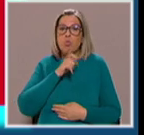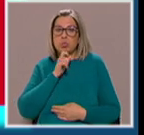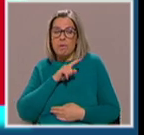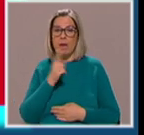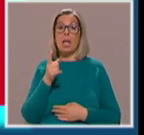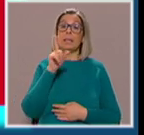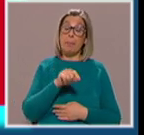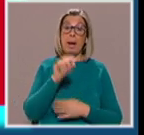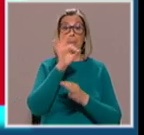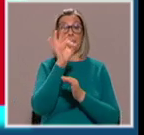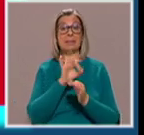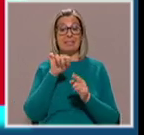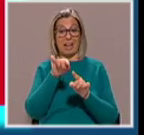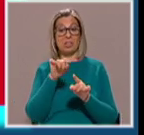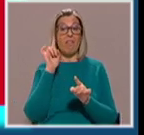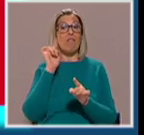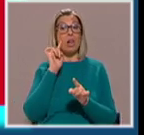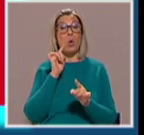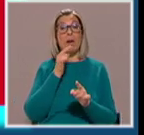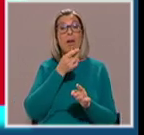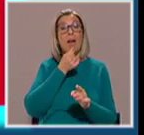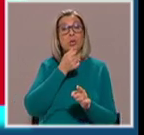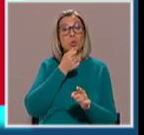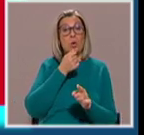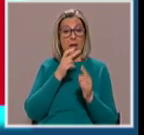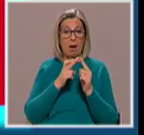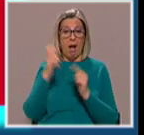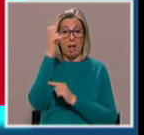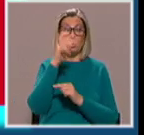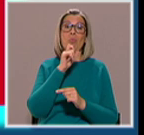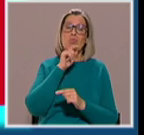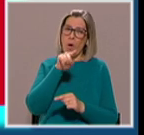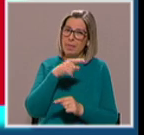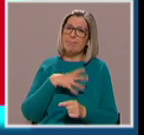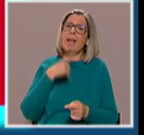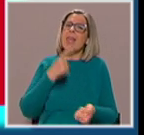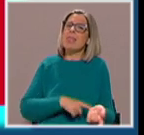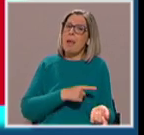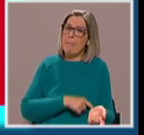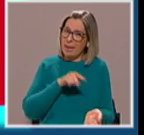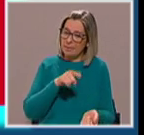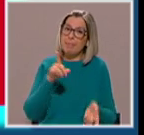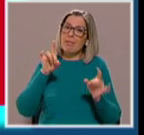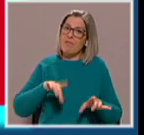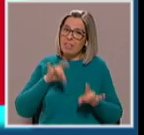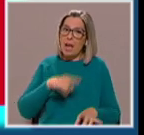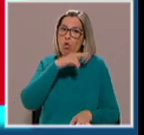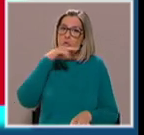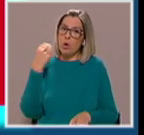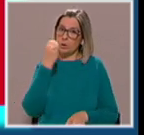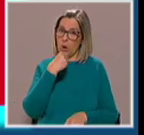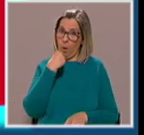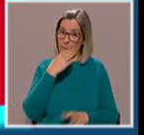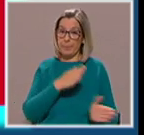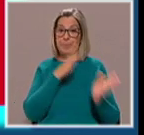glicose sugerem que o Afonso possa ser diabético, devendo, por isso, evitar o consumo de alimentos doces. O